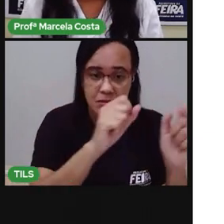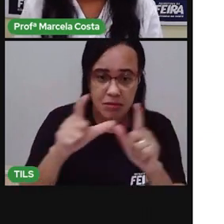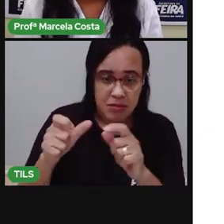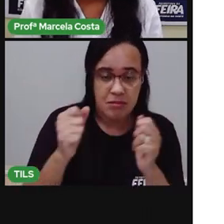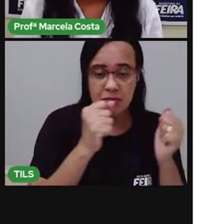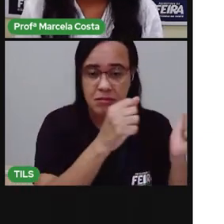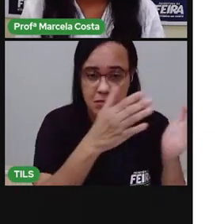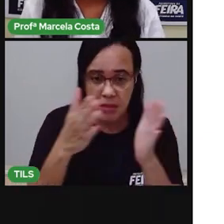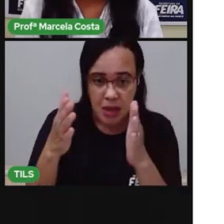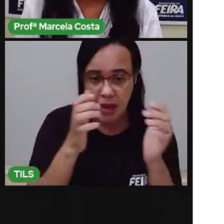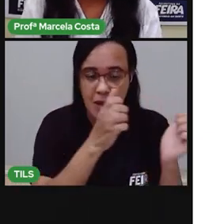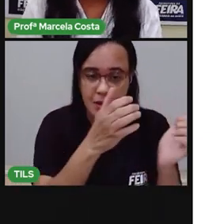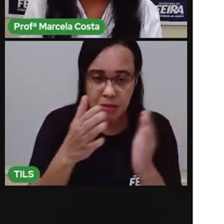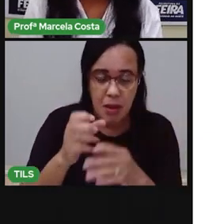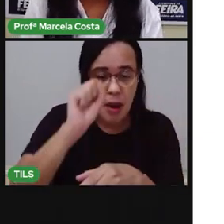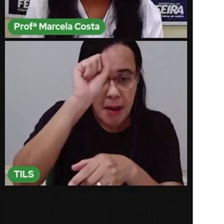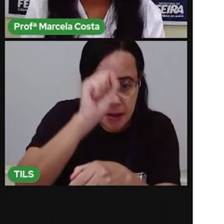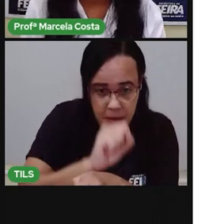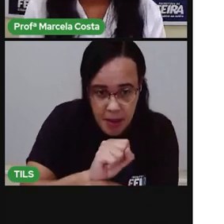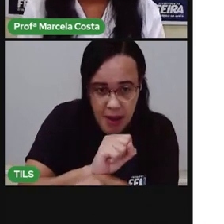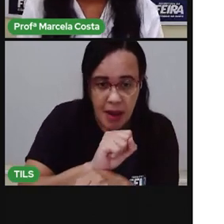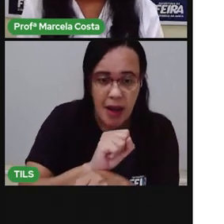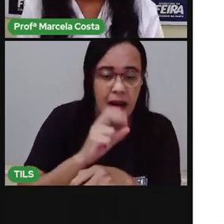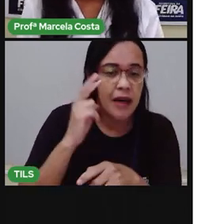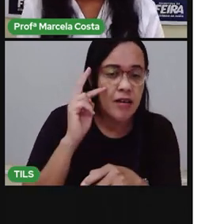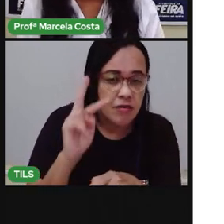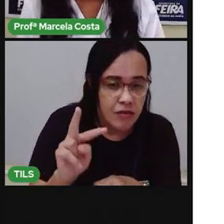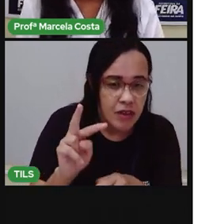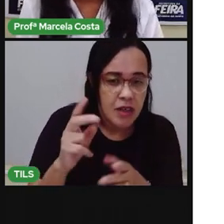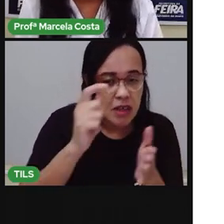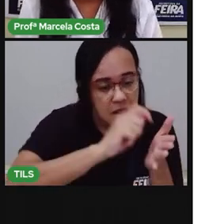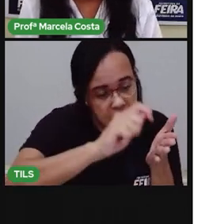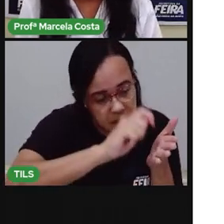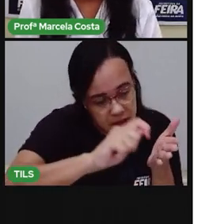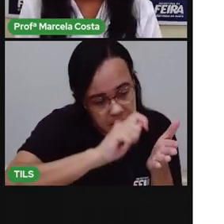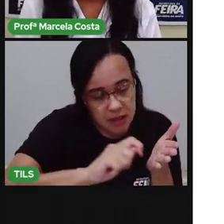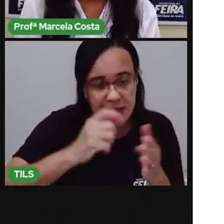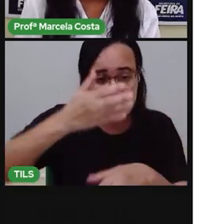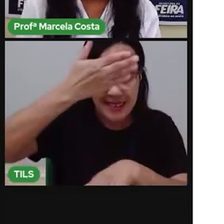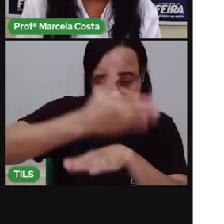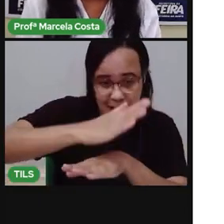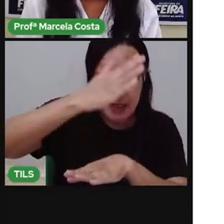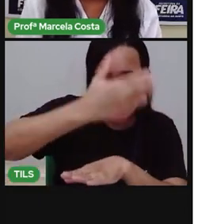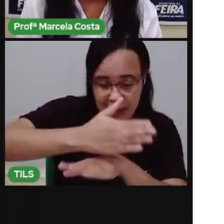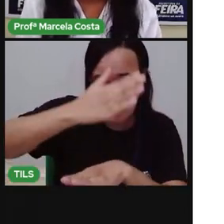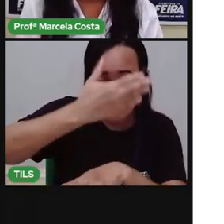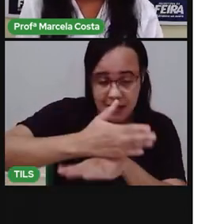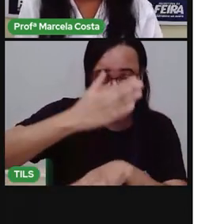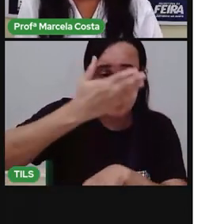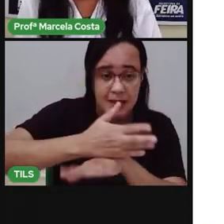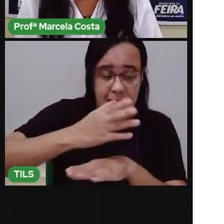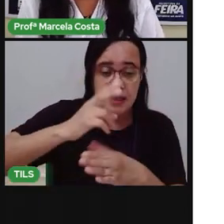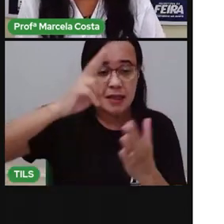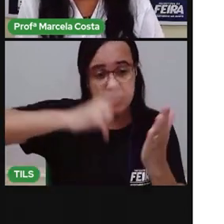escrevendo. O importante é você treinar a habilidade da escrita e da leitura